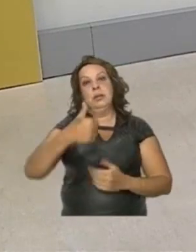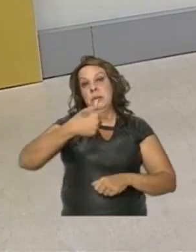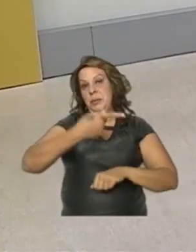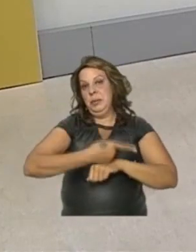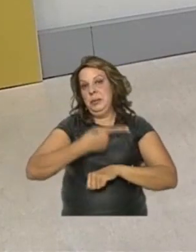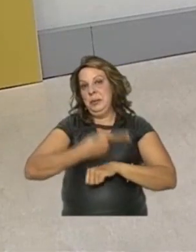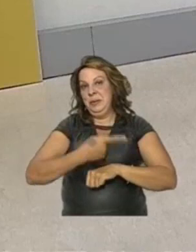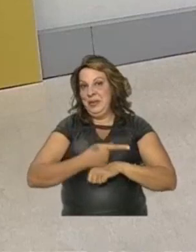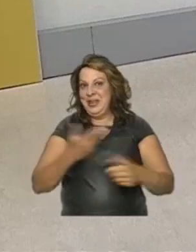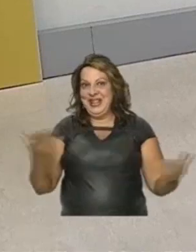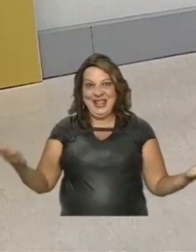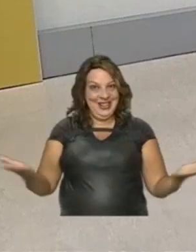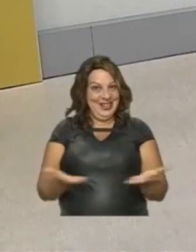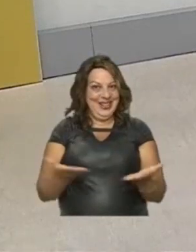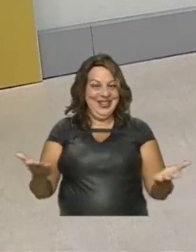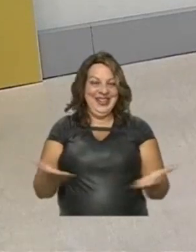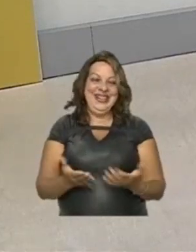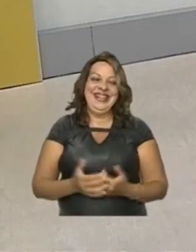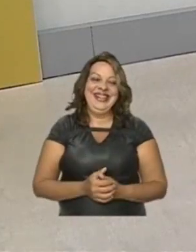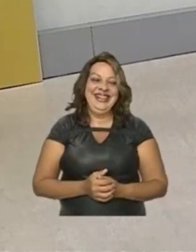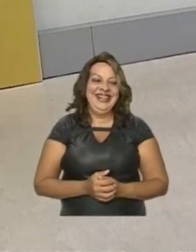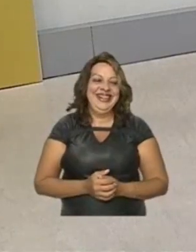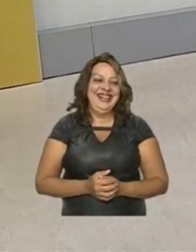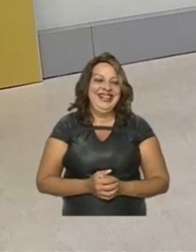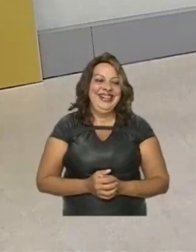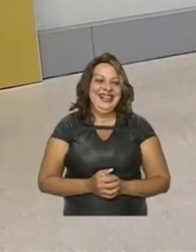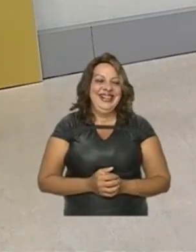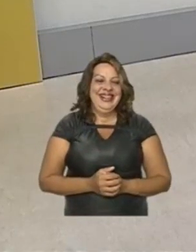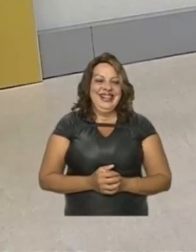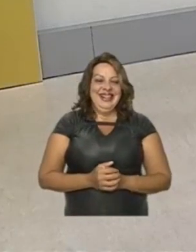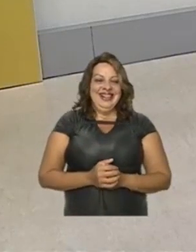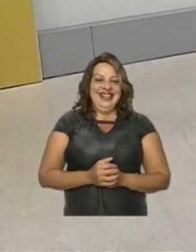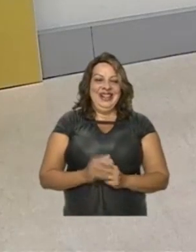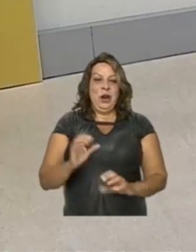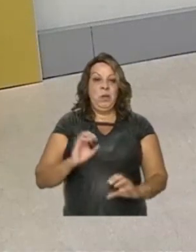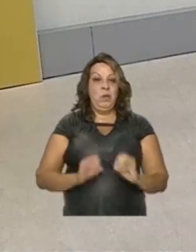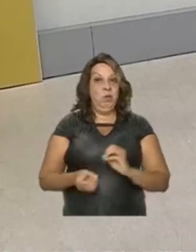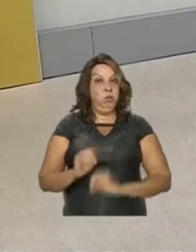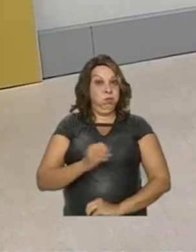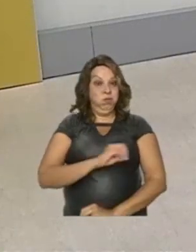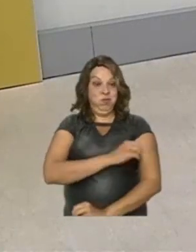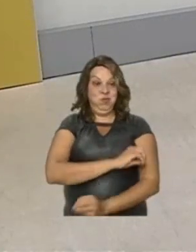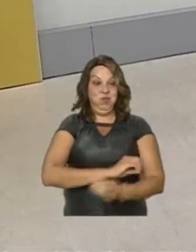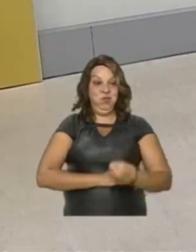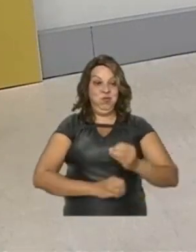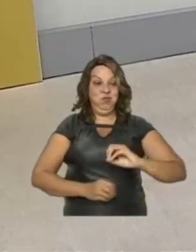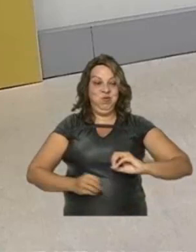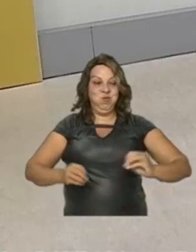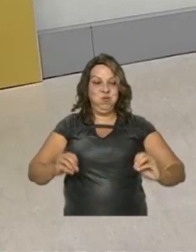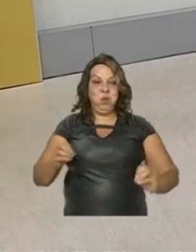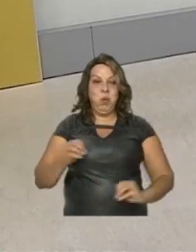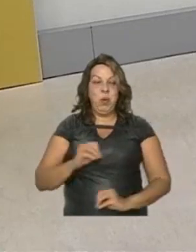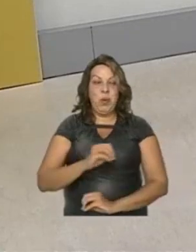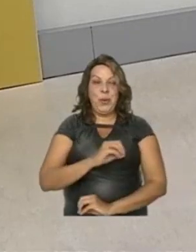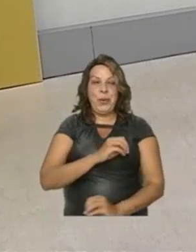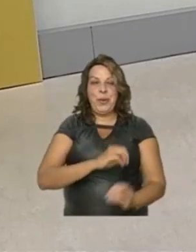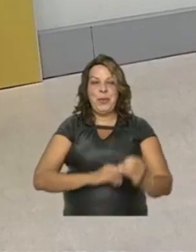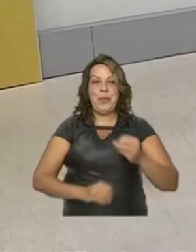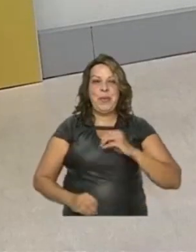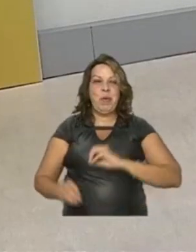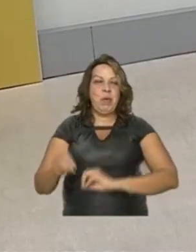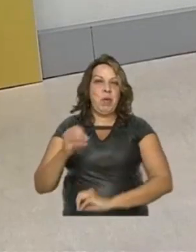prêmio Caju Cap de hoje. Olha, e as bolinhas já começaram a pipocar. Pipocar,